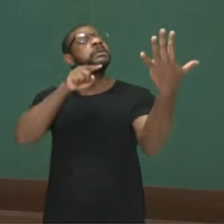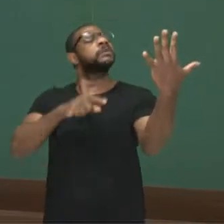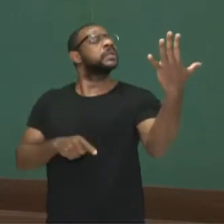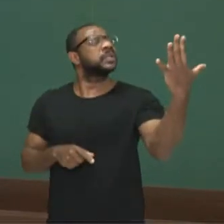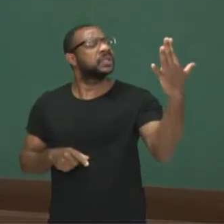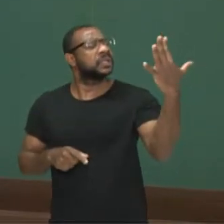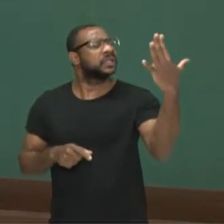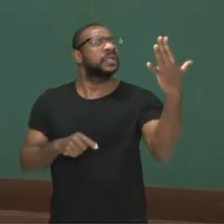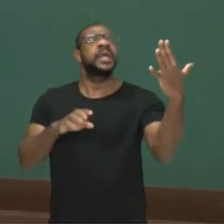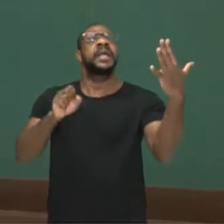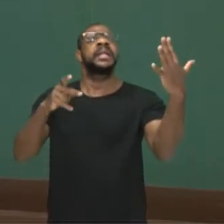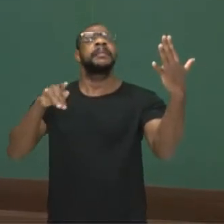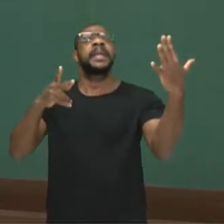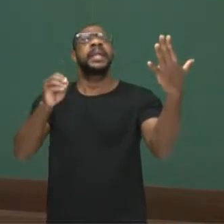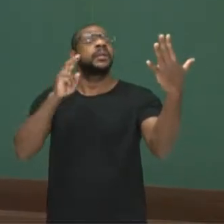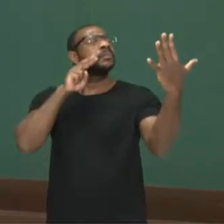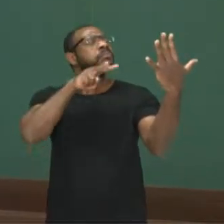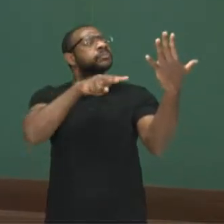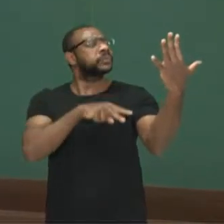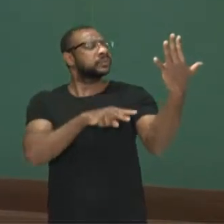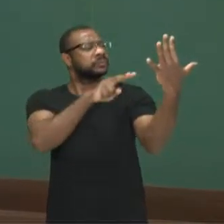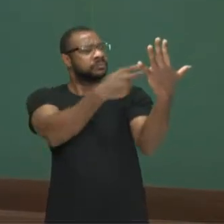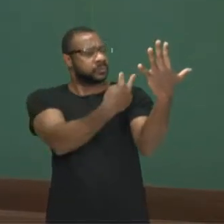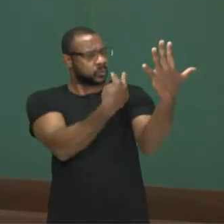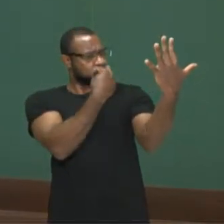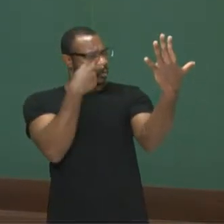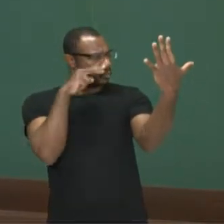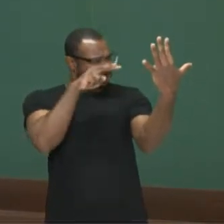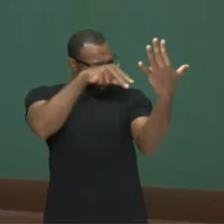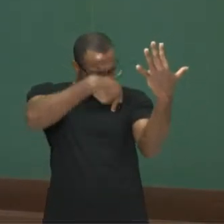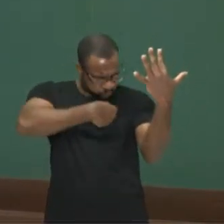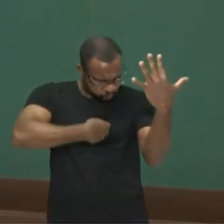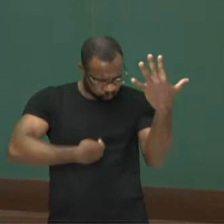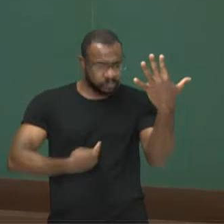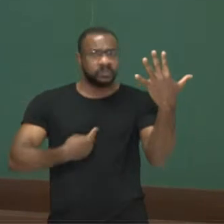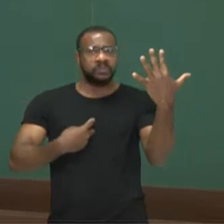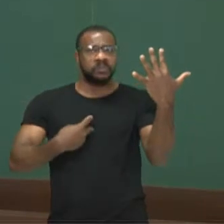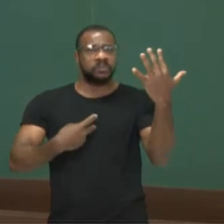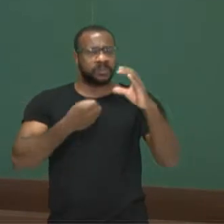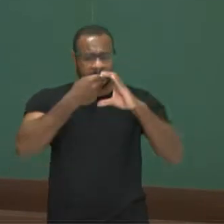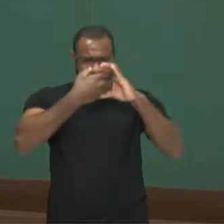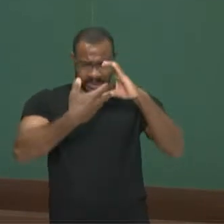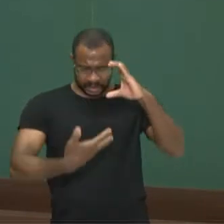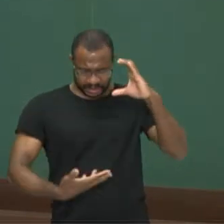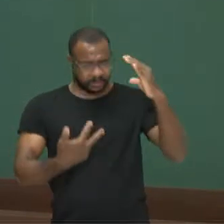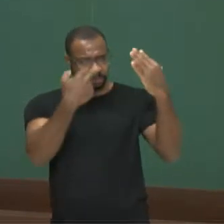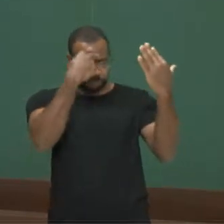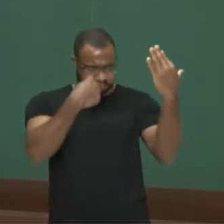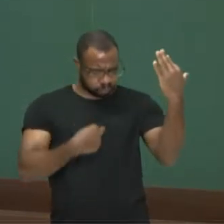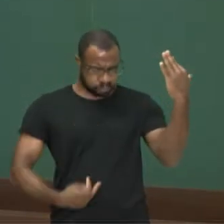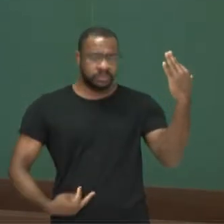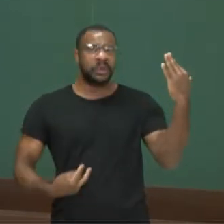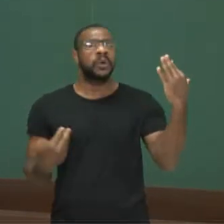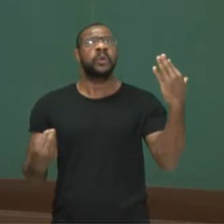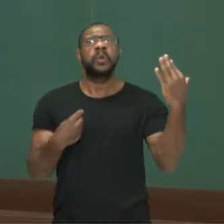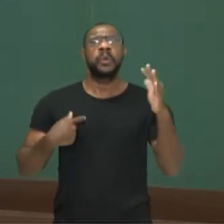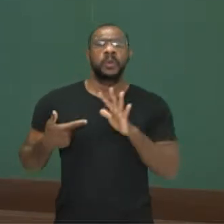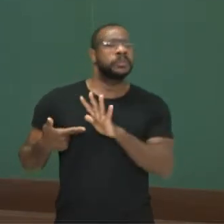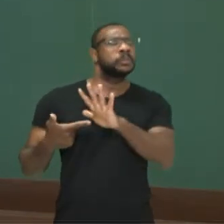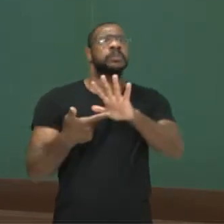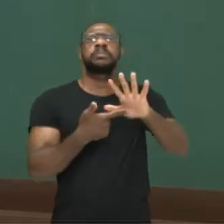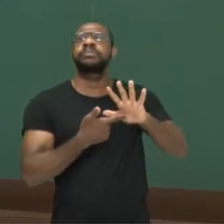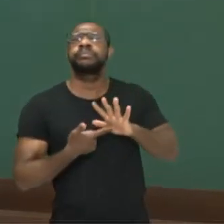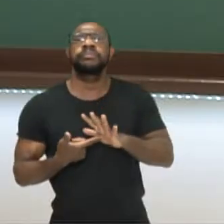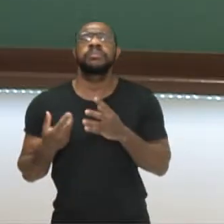naquele reflexo? Entender as características que eu tenho, entender como eu sou, como eu me apresento ao